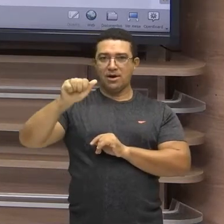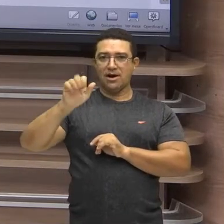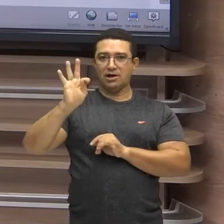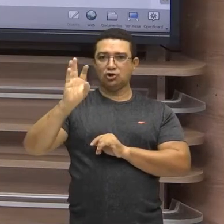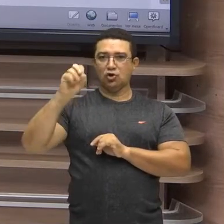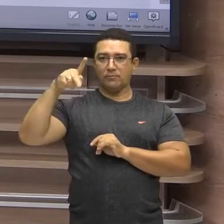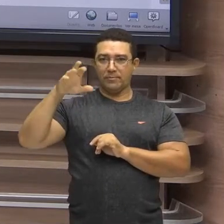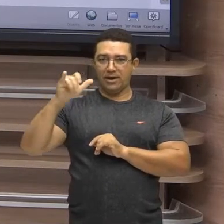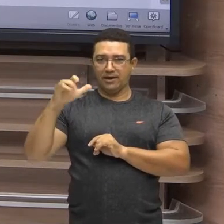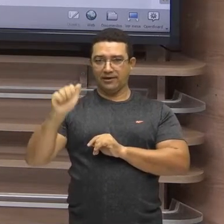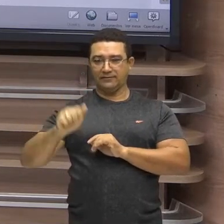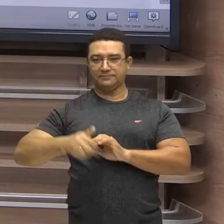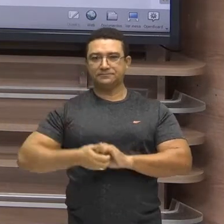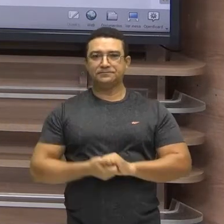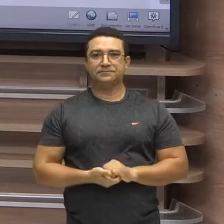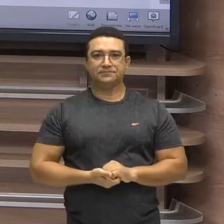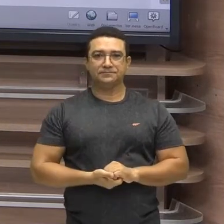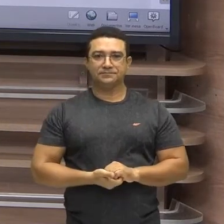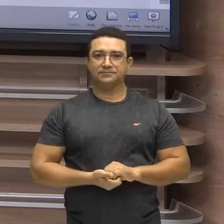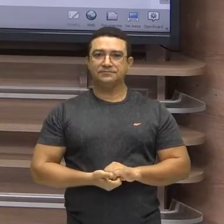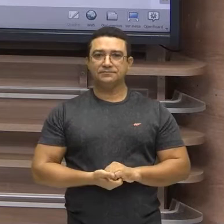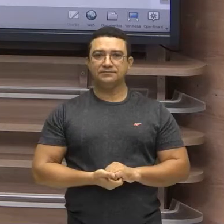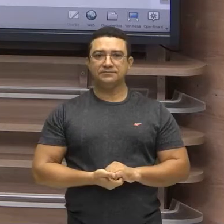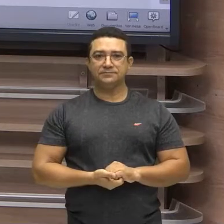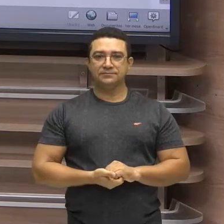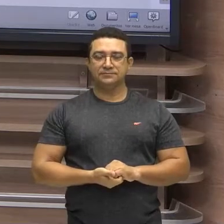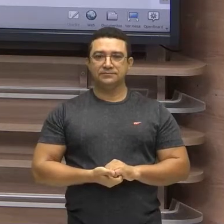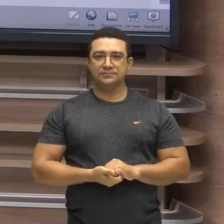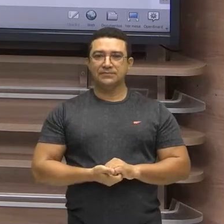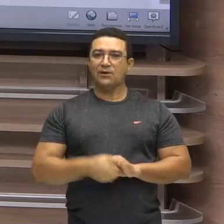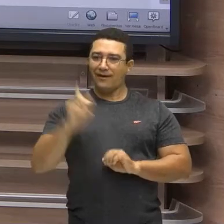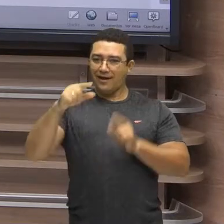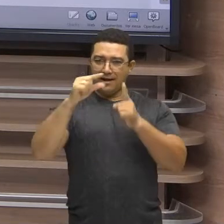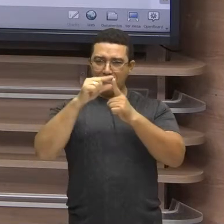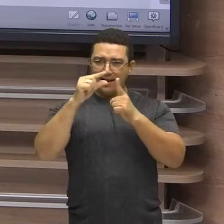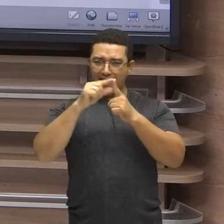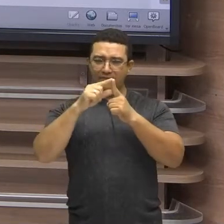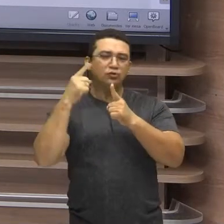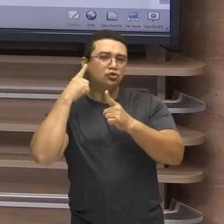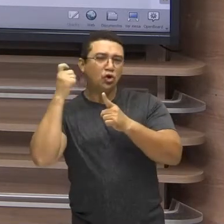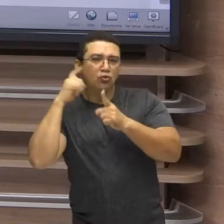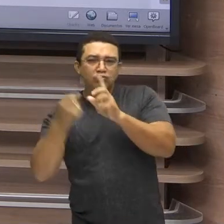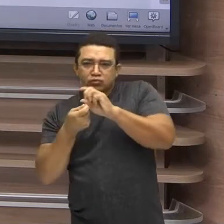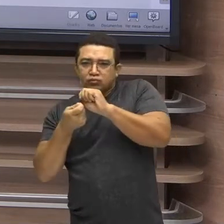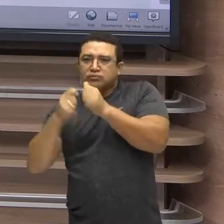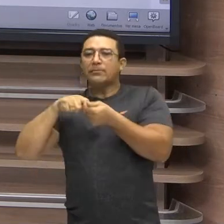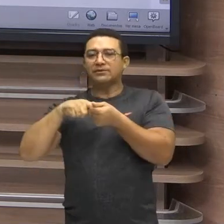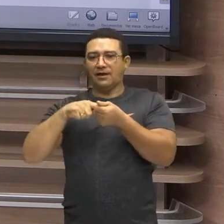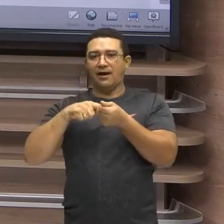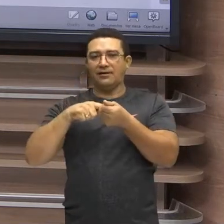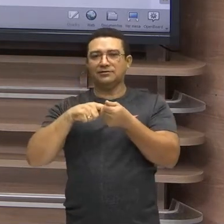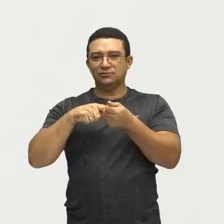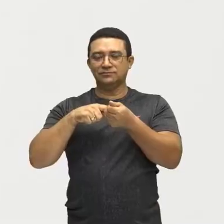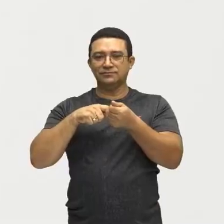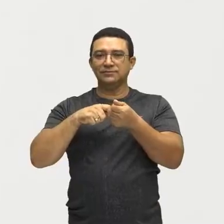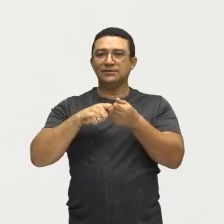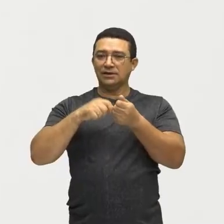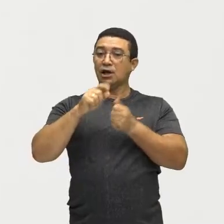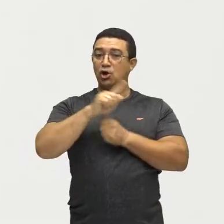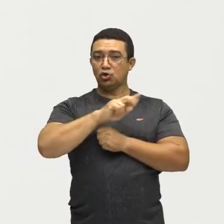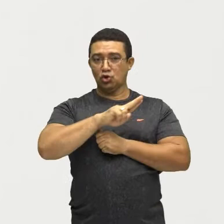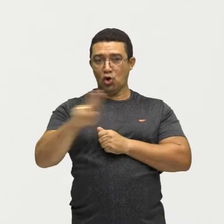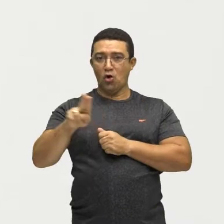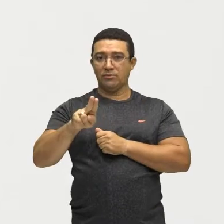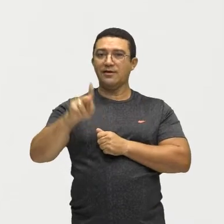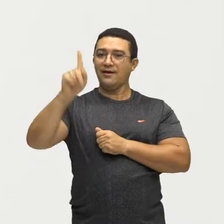sai quando o sino está tocando. Então, essa representação, tá? É que nós